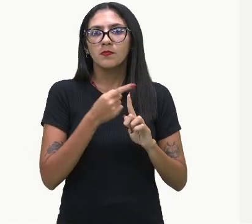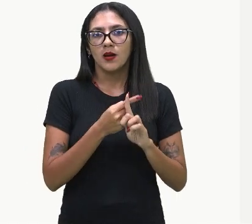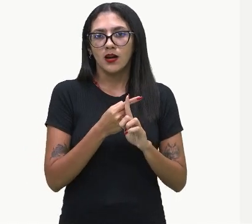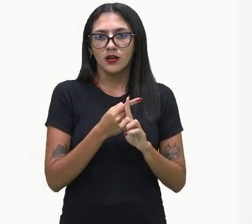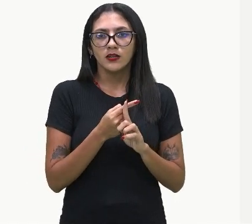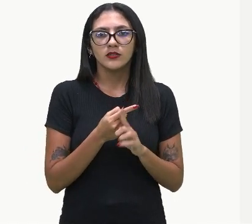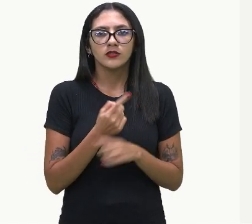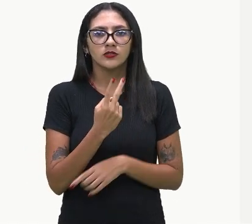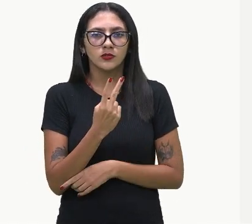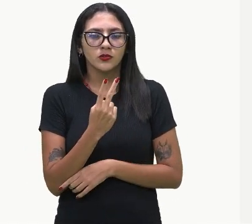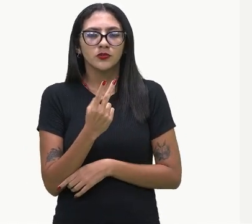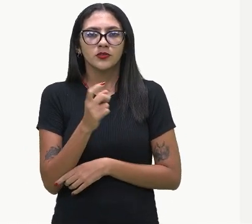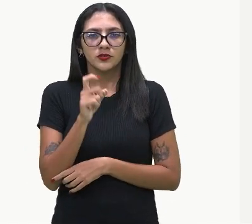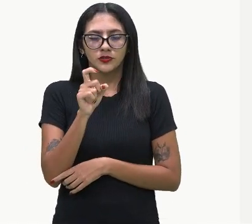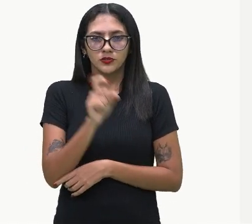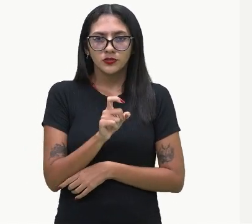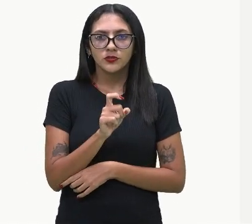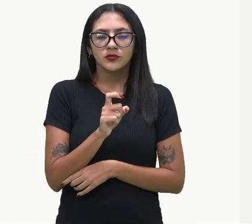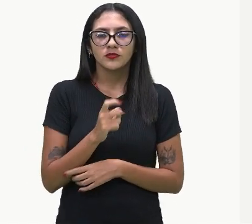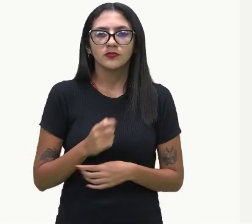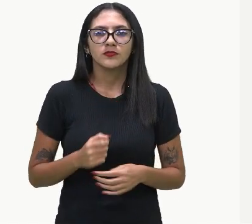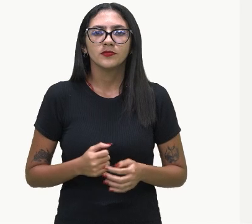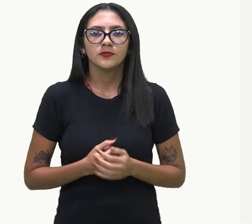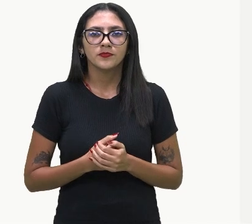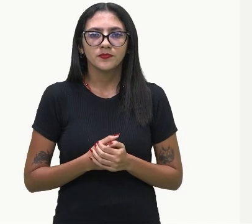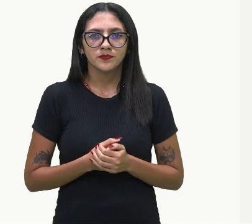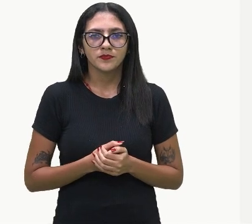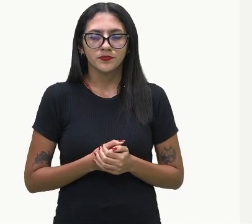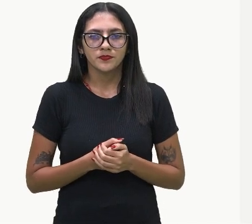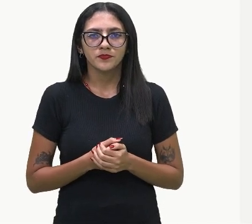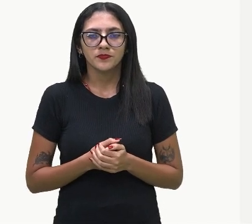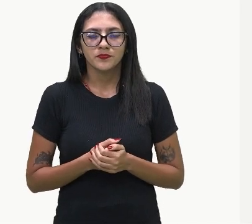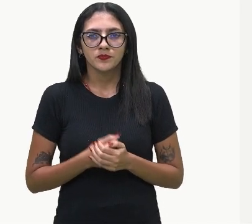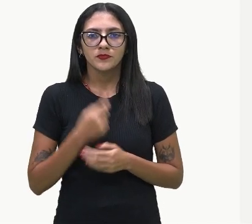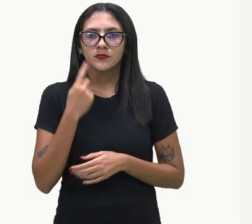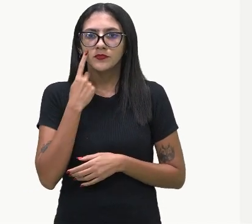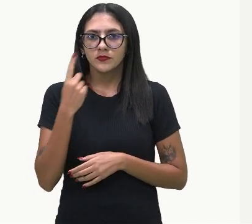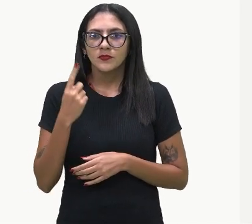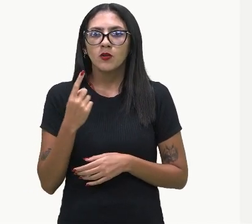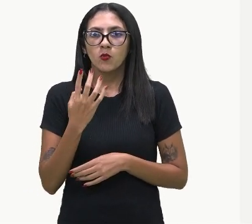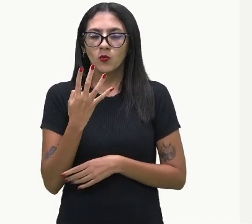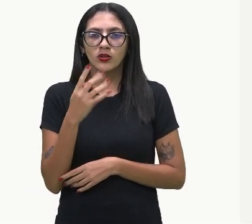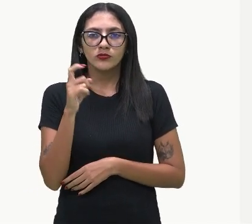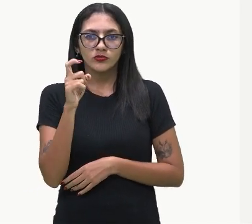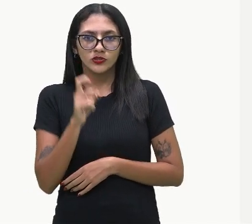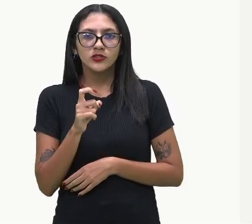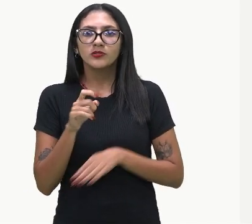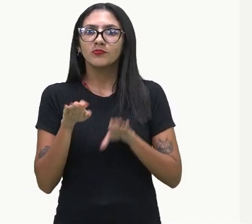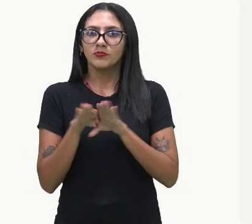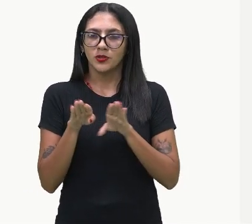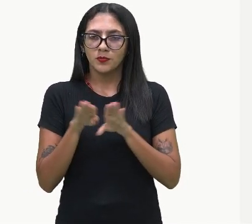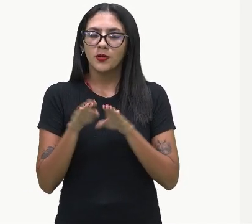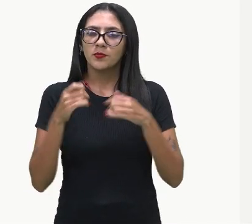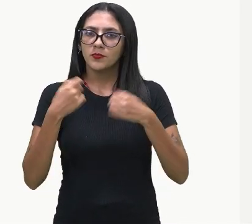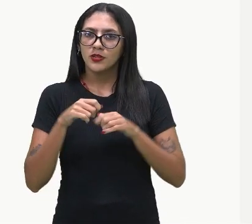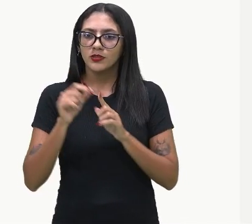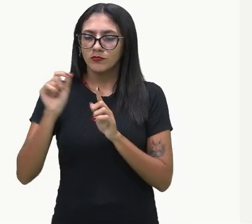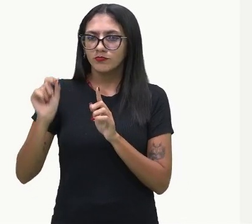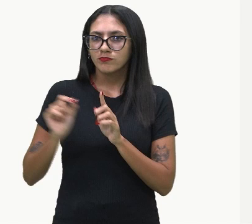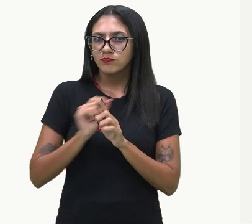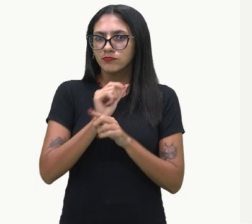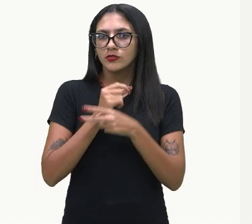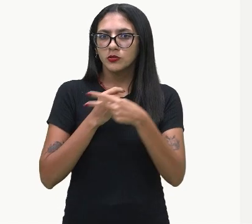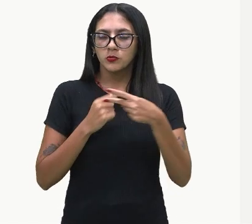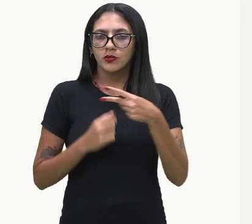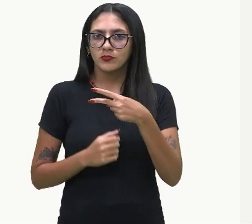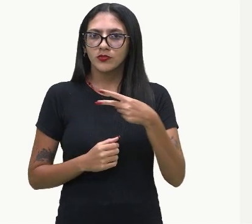positivo, mais o meu 4x, ó, eu também vou ter que passar ele para o outro lado, então ele também